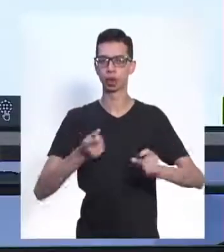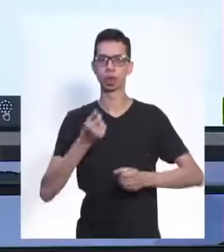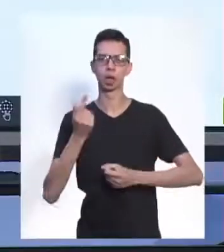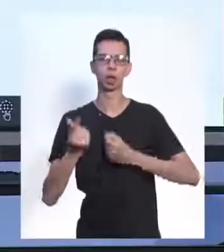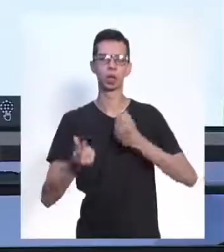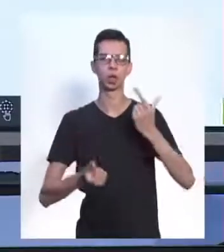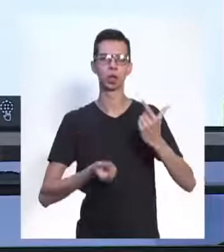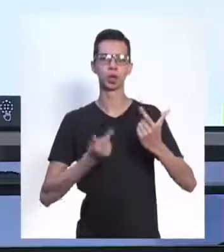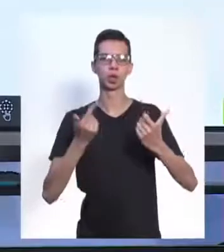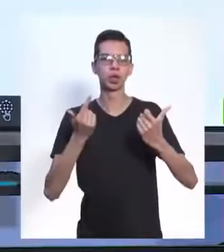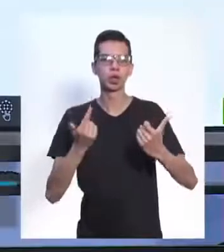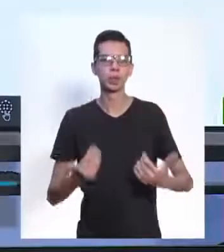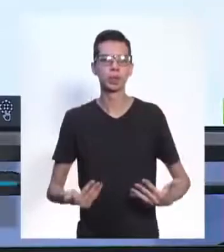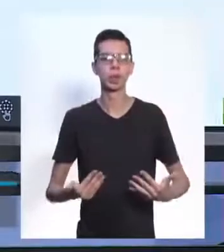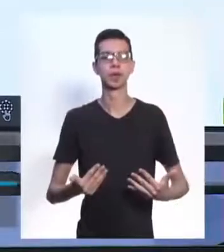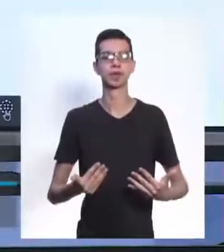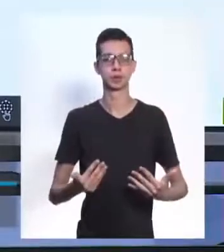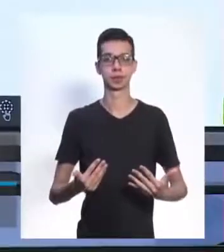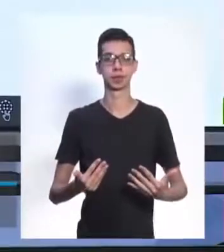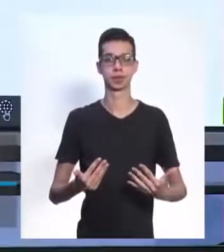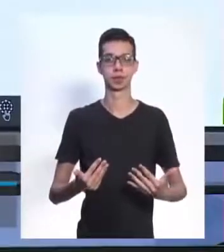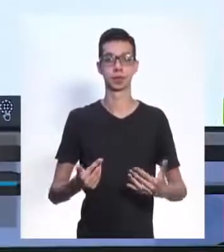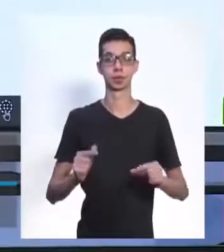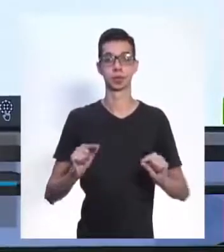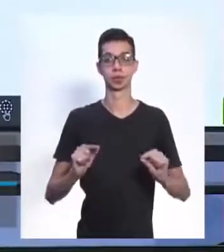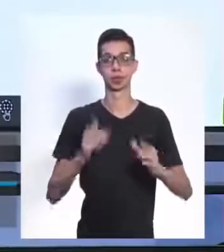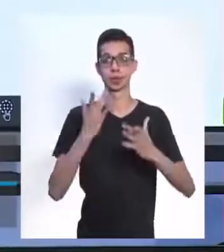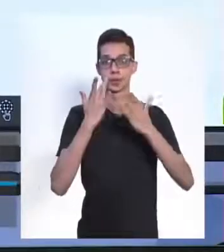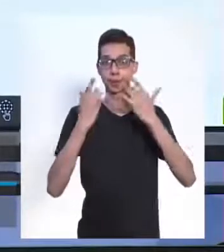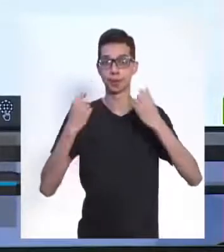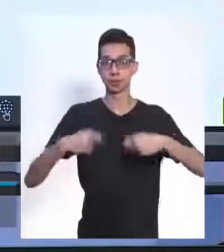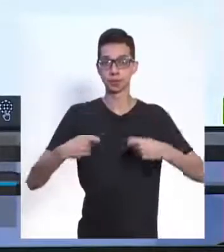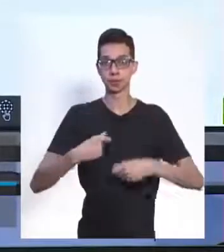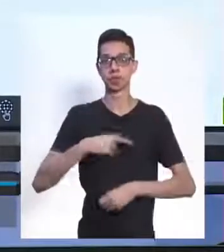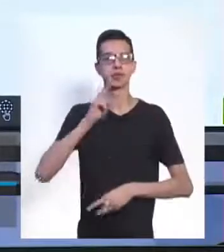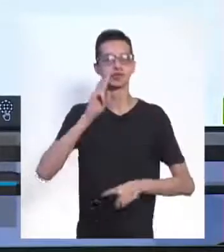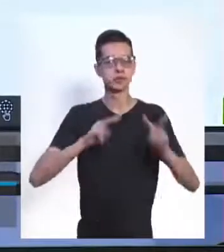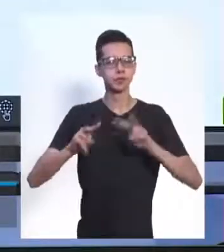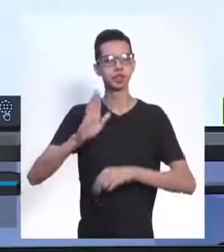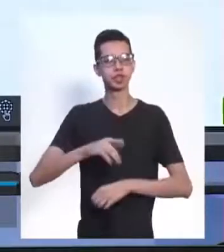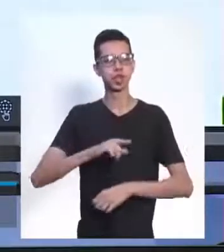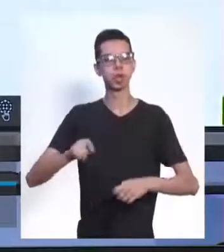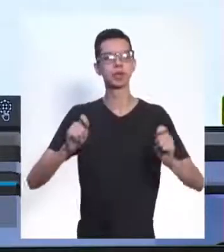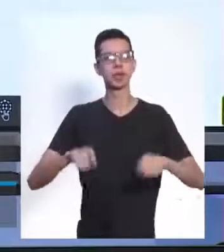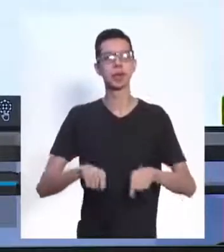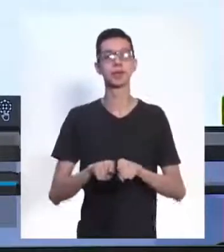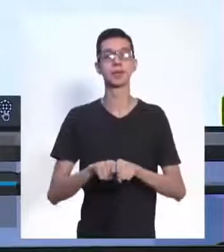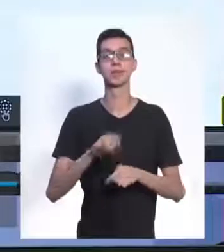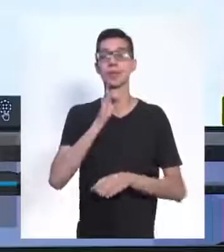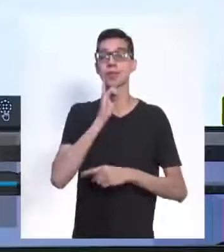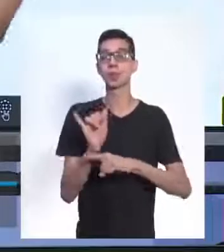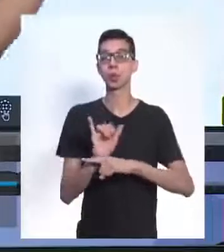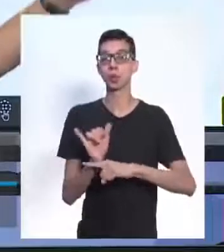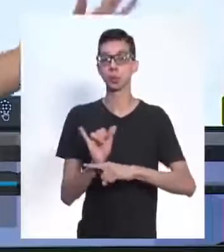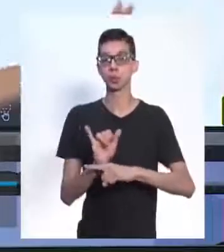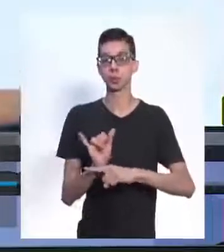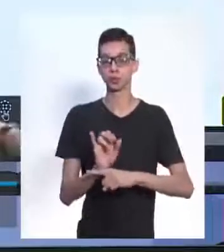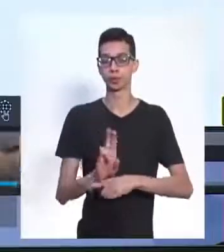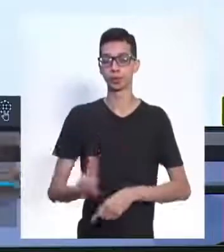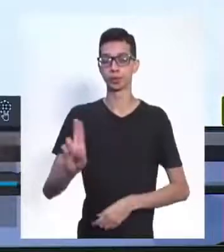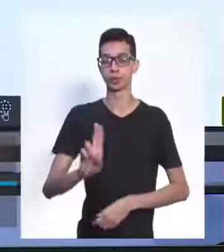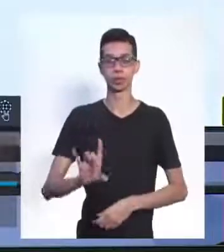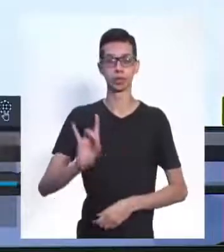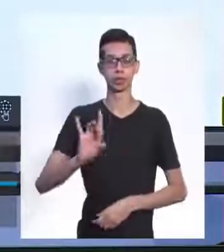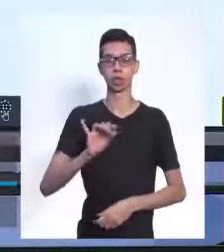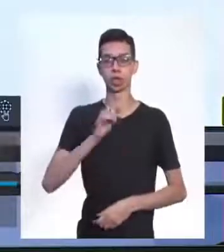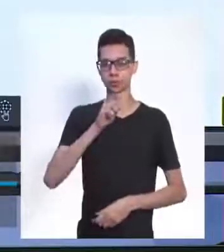podem preencher a necessidade do espetáculo, eu já vi espetáculos, e vocês podem ver também no YouTube, que eles usam tecidos, só